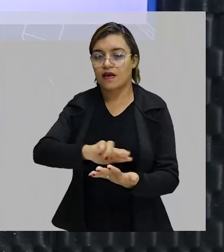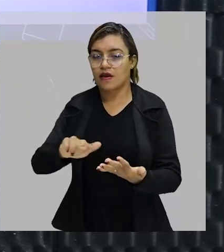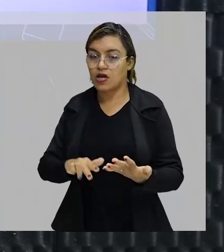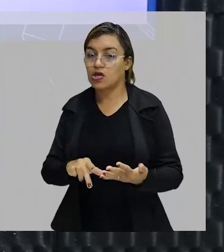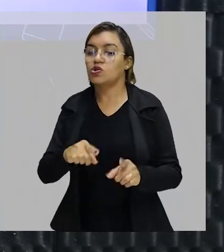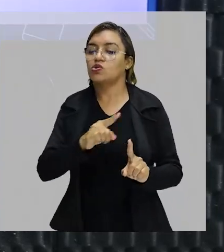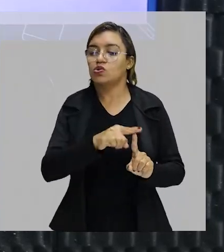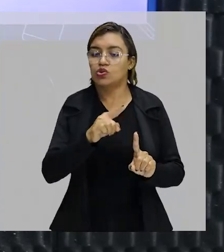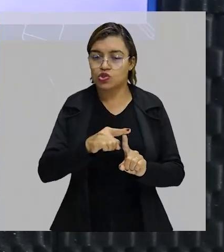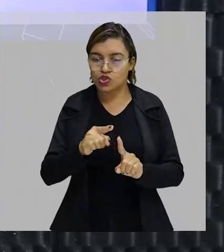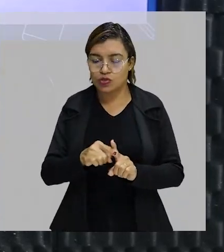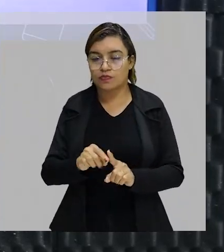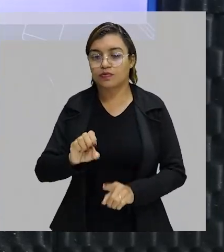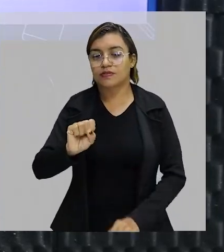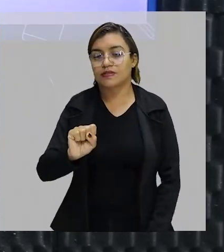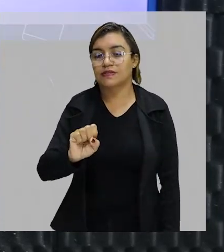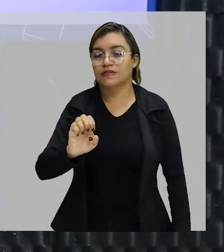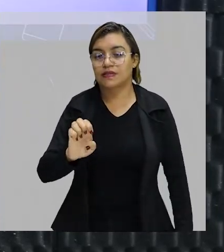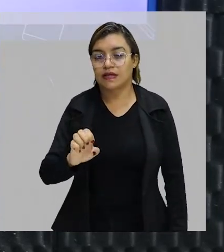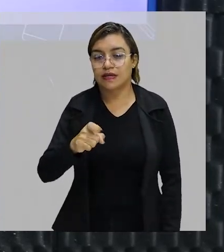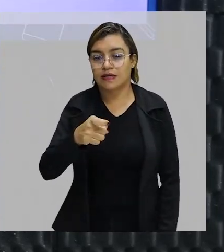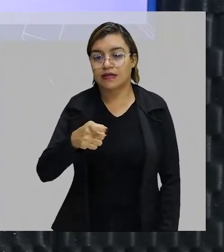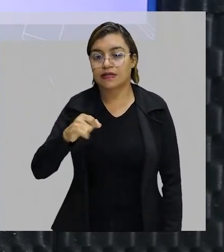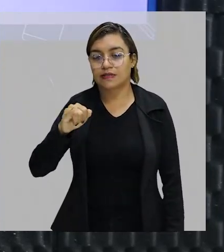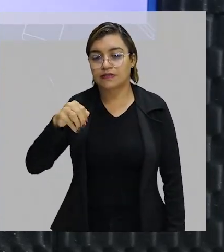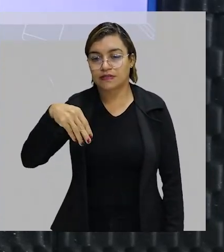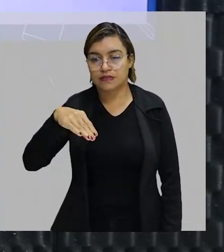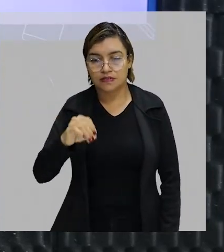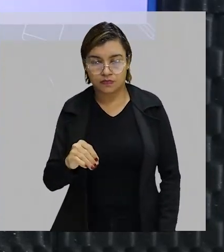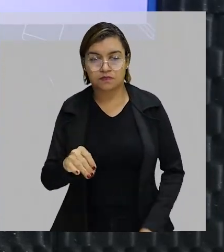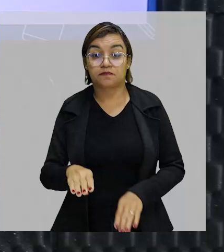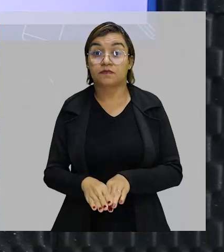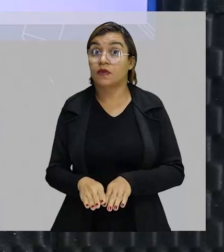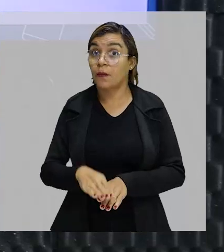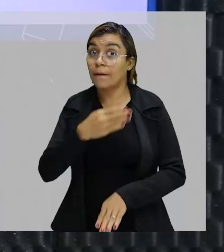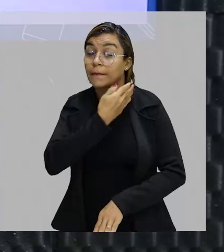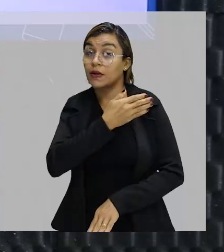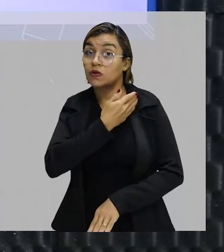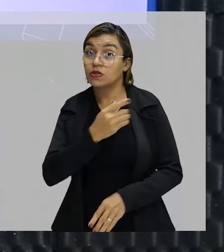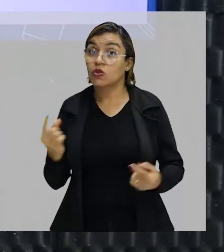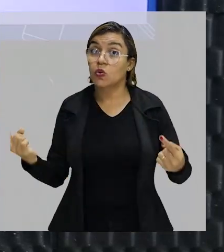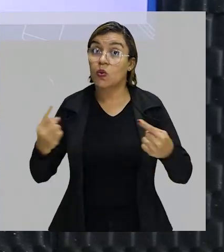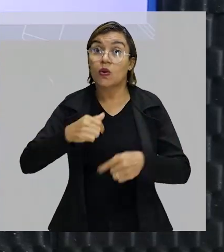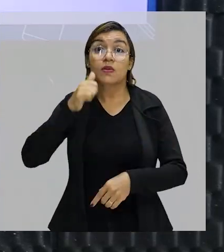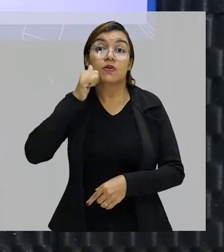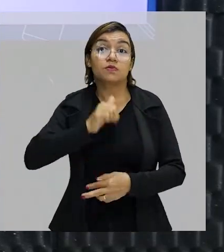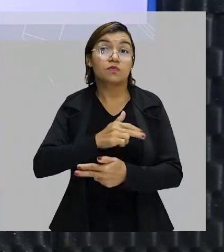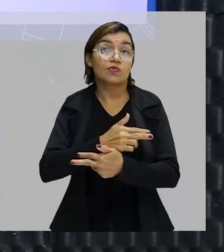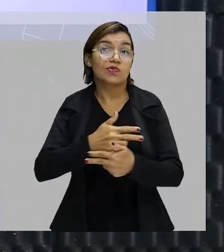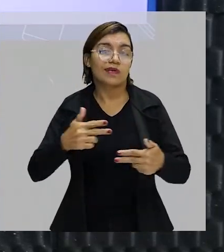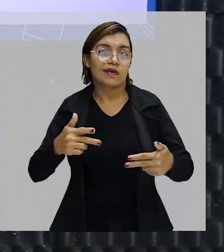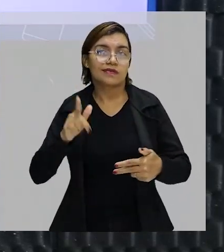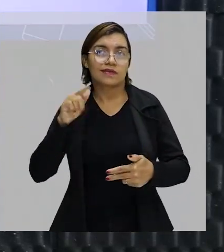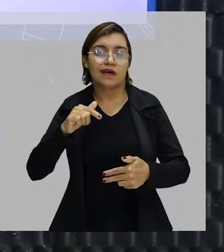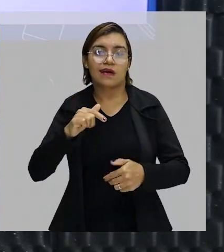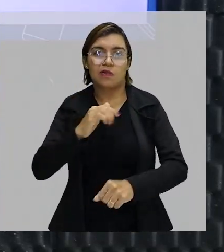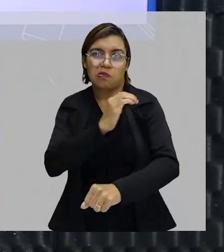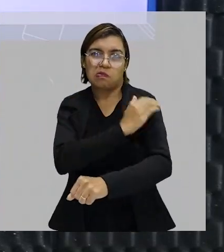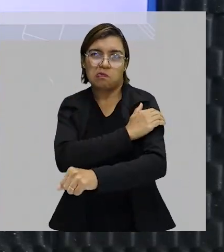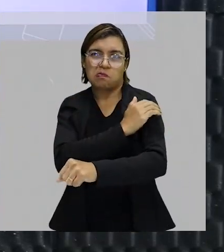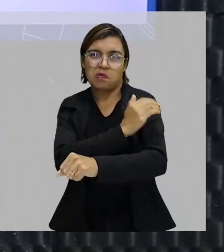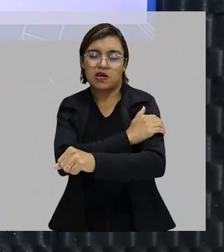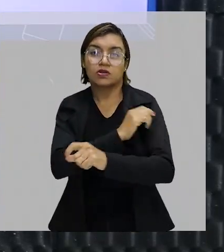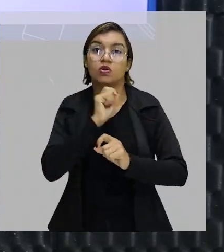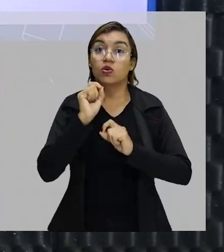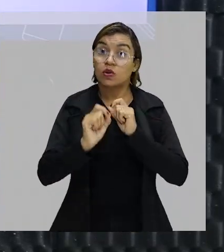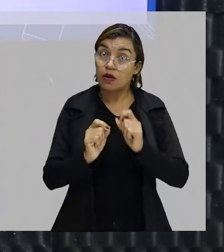também, e de preconceito de gênero também. O preconceito contra as mulheres, que é o machismo, é um